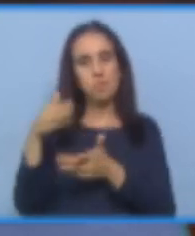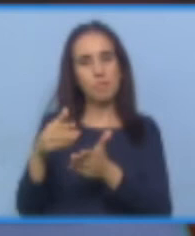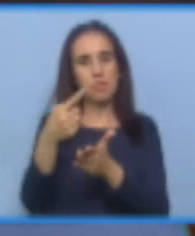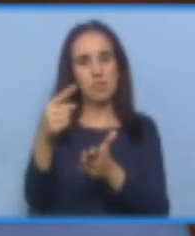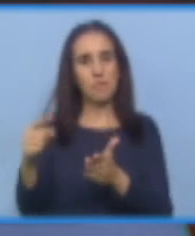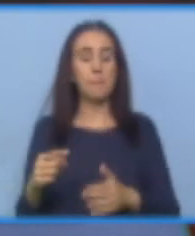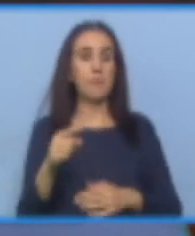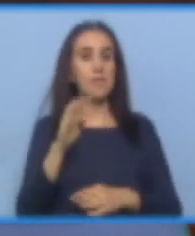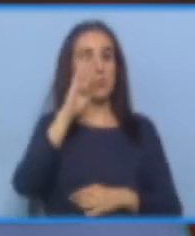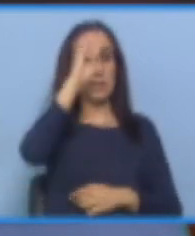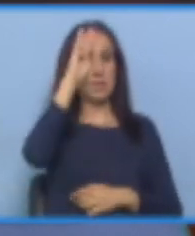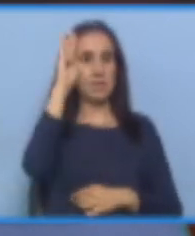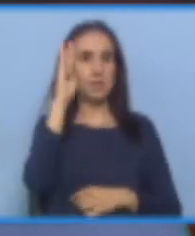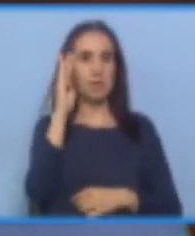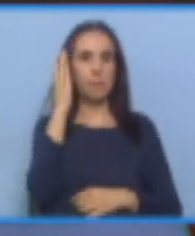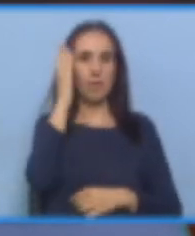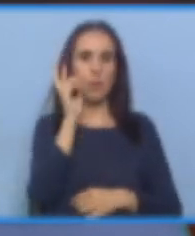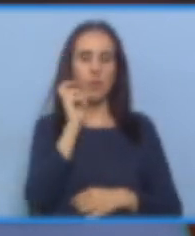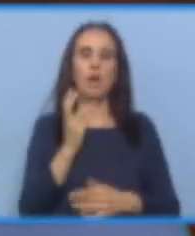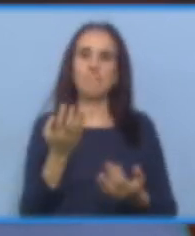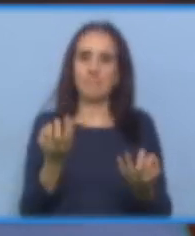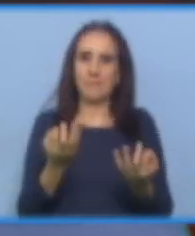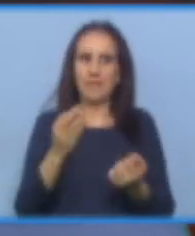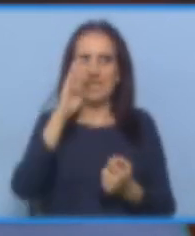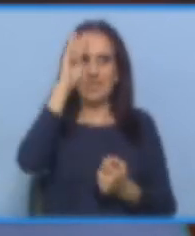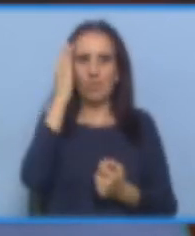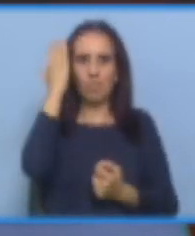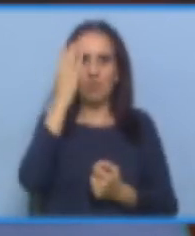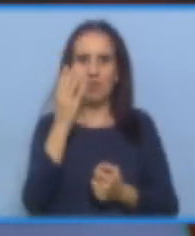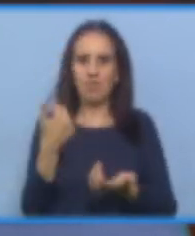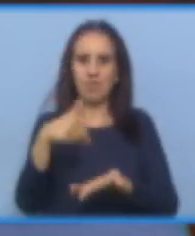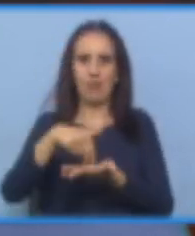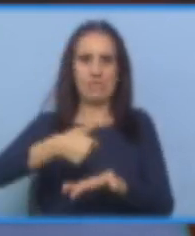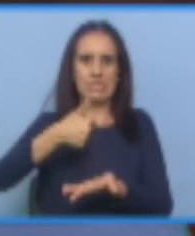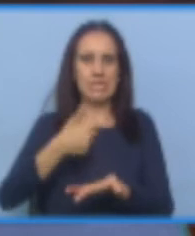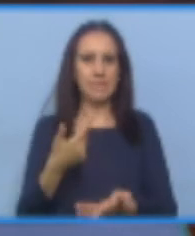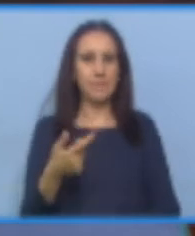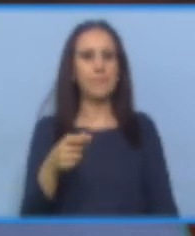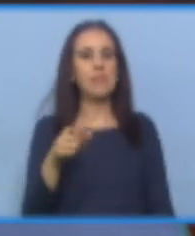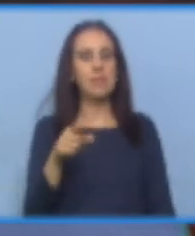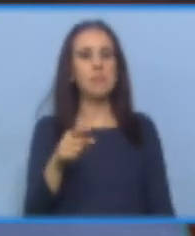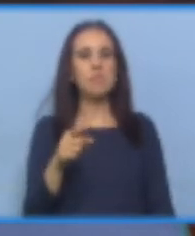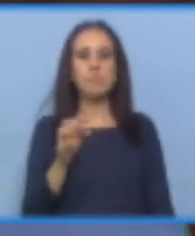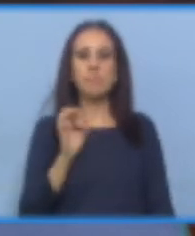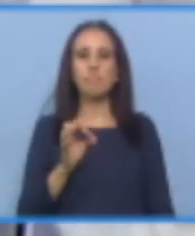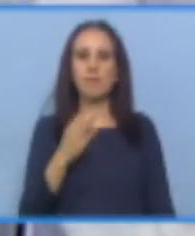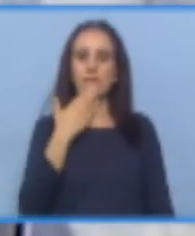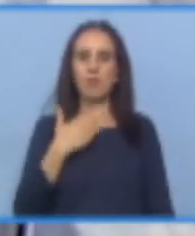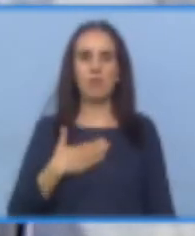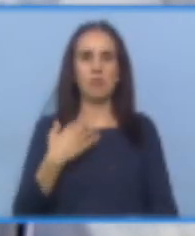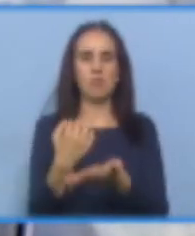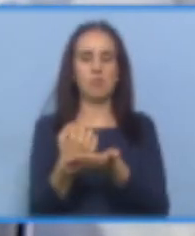Ouvir o Santo Padre. Ouvir naturalmente o Santo Padre, a presença fundamental. Tudo isto irá necessariamente